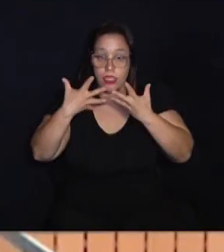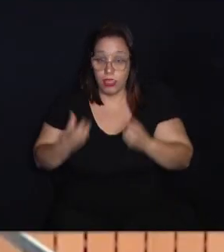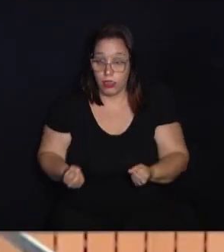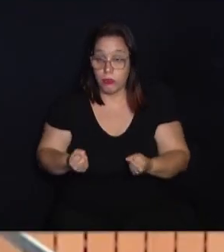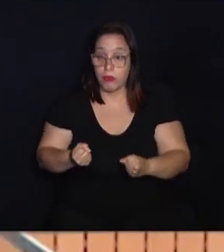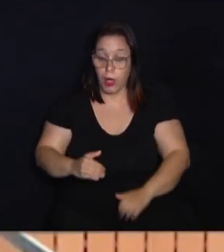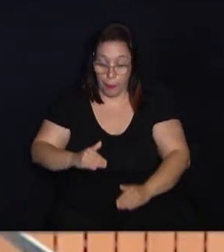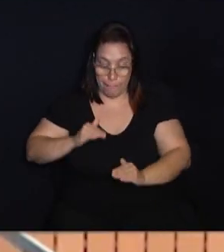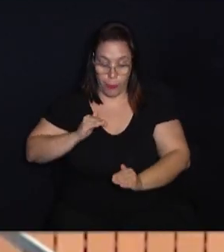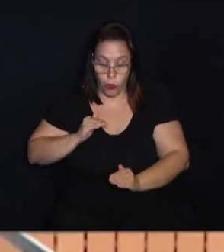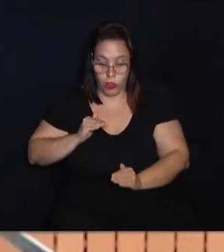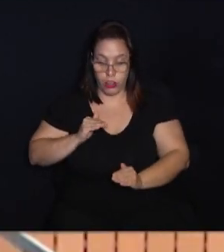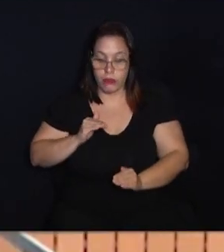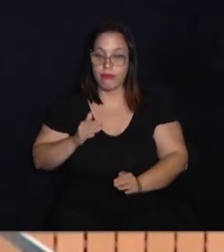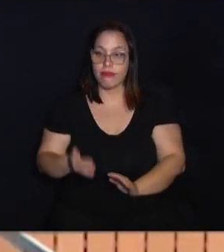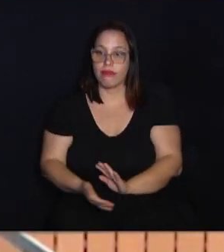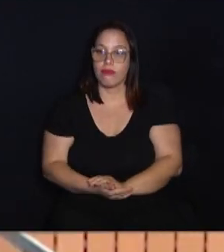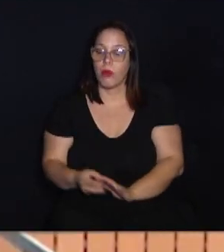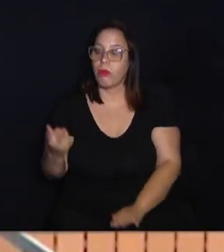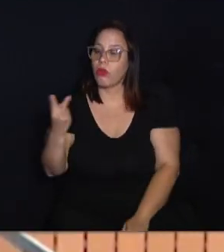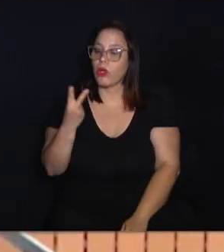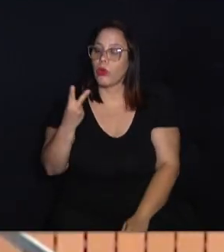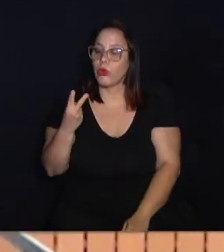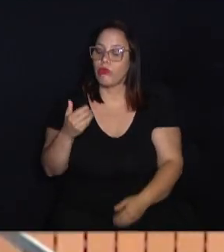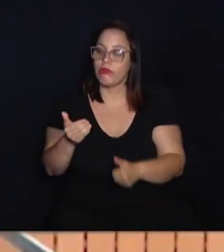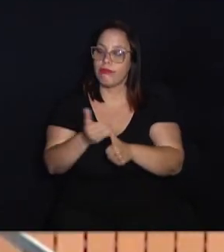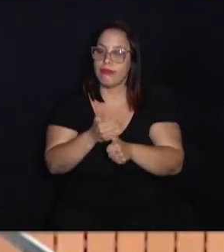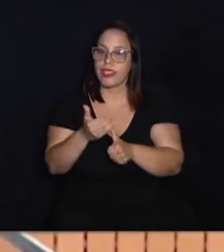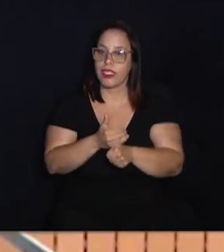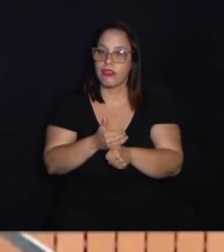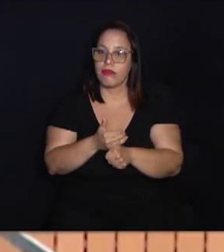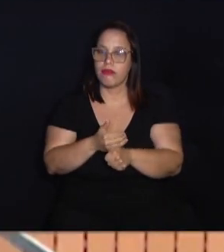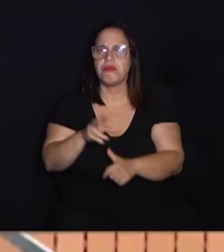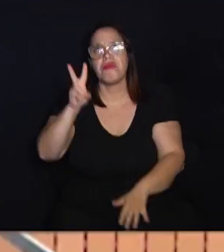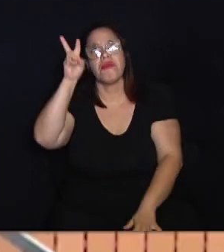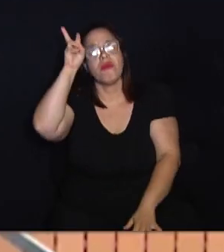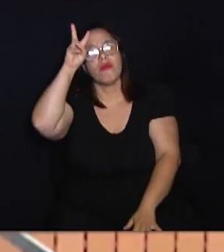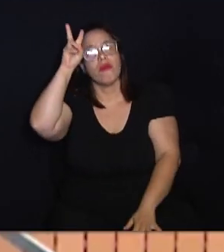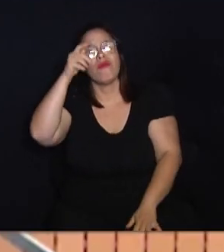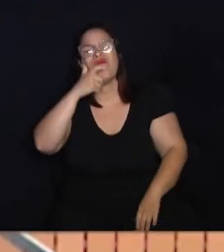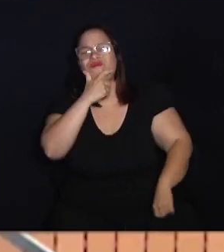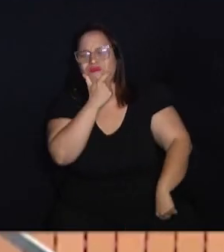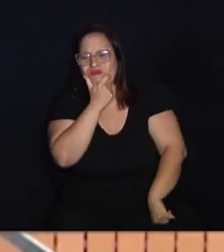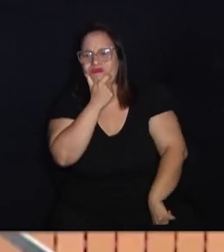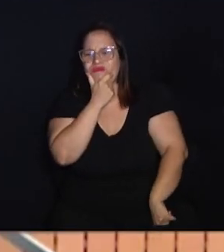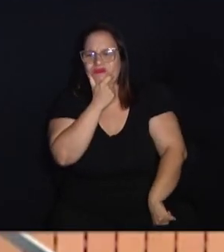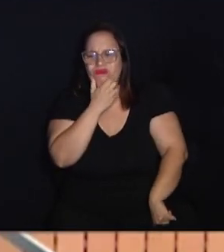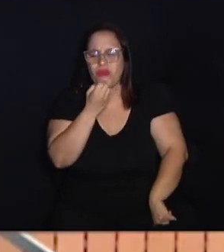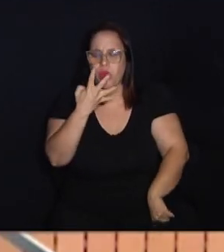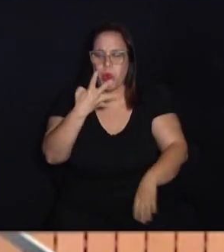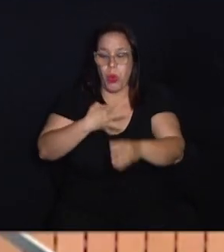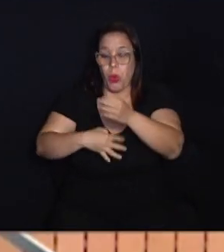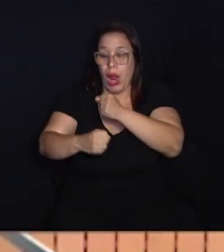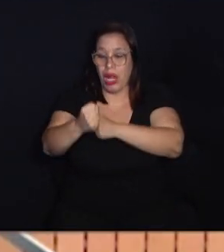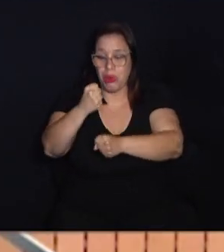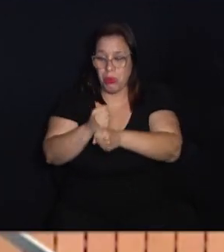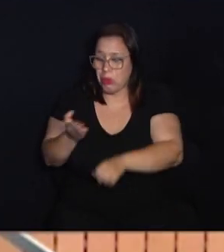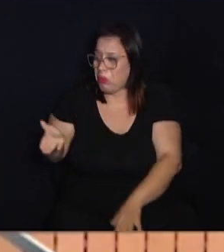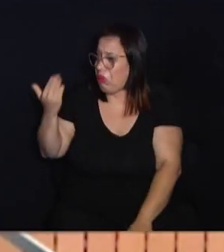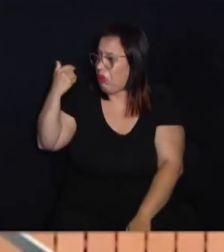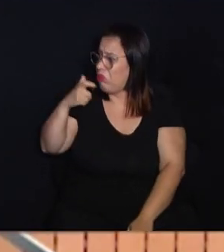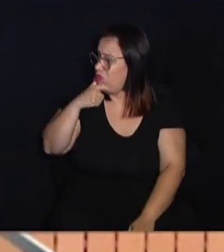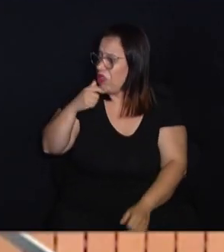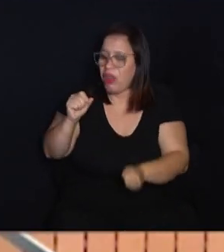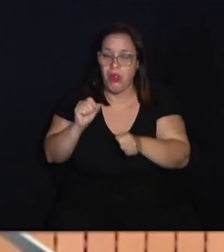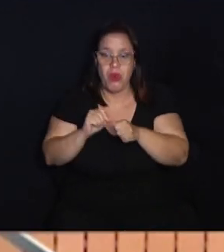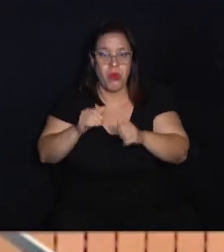posse para o segundo mandato. Me lembro bem, 4 anos atrás, fizemos